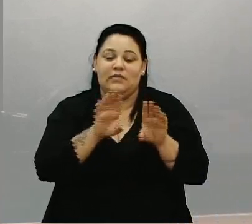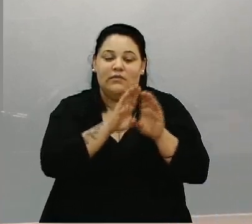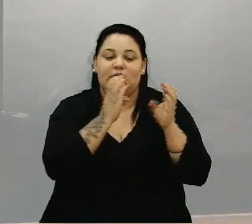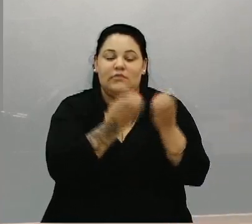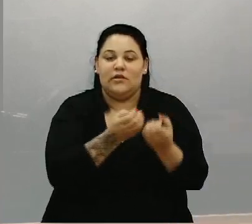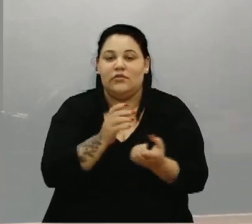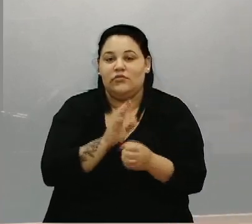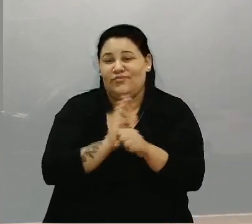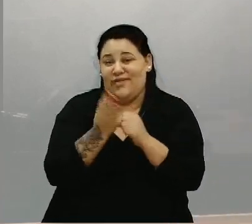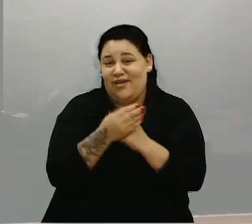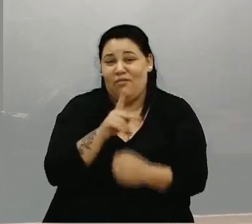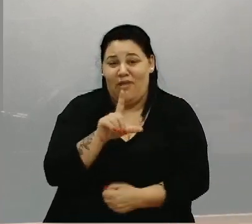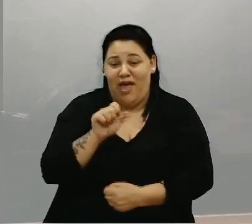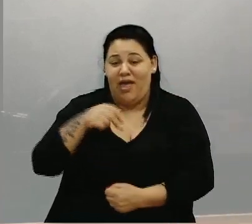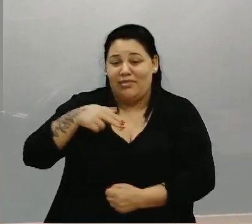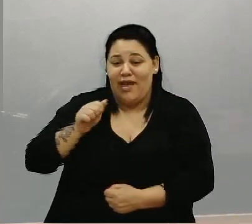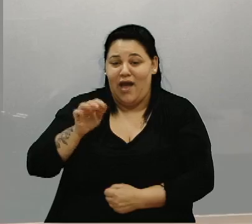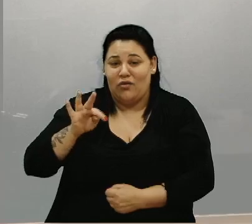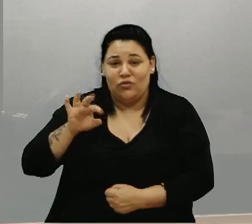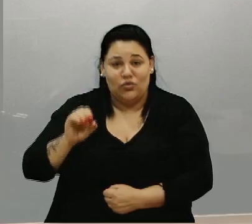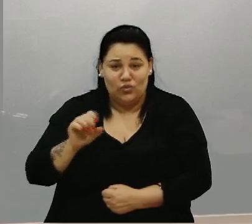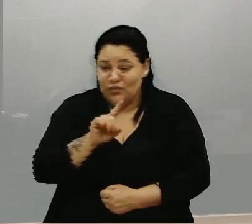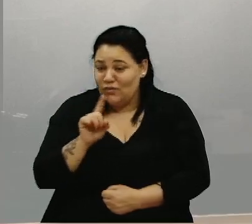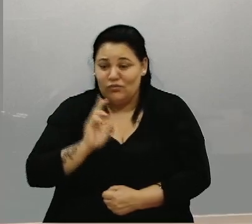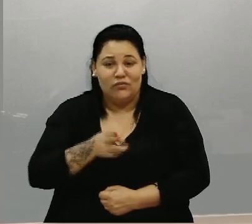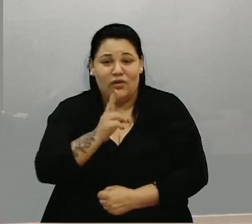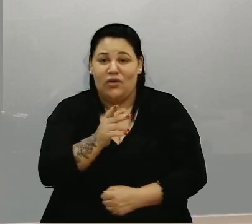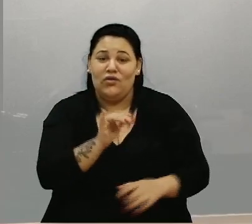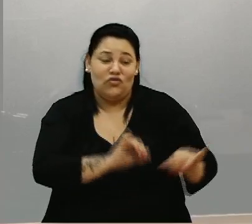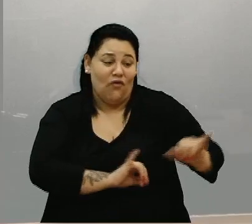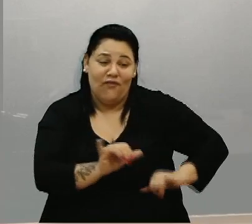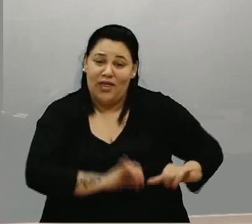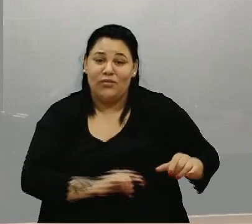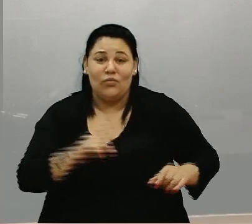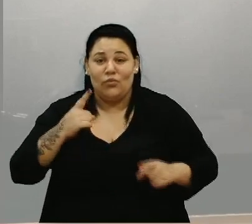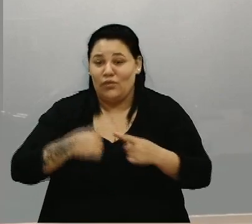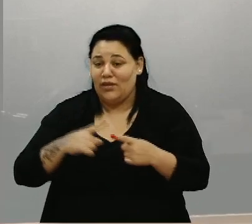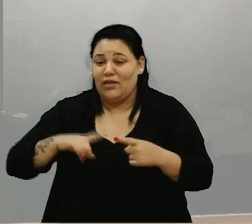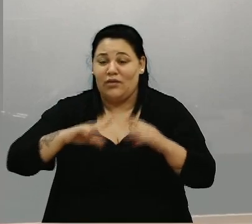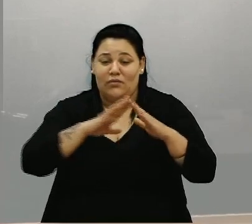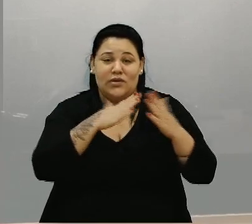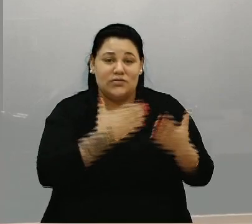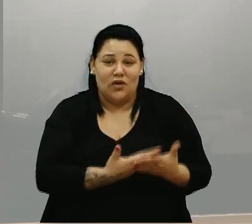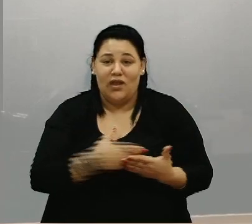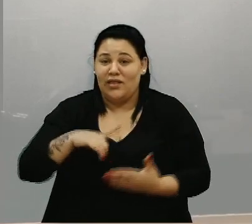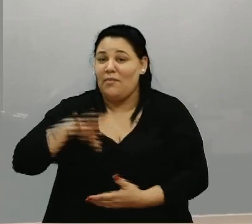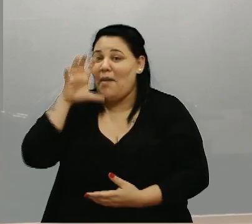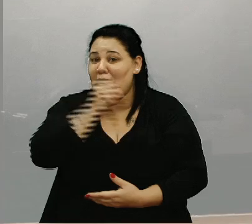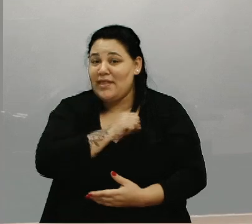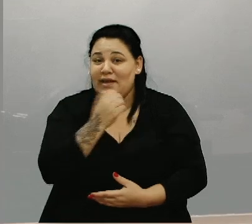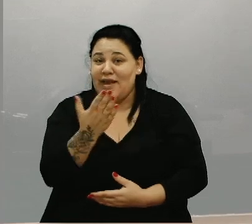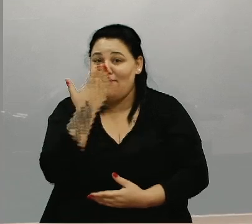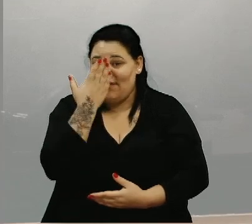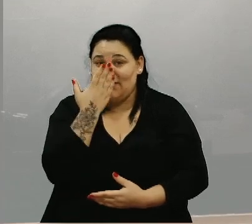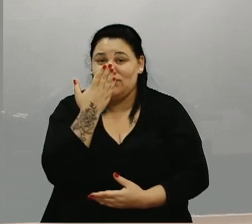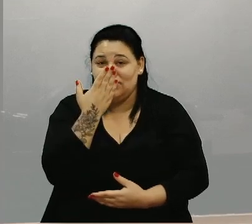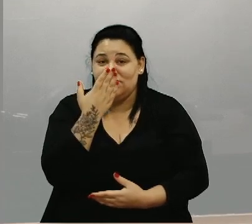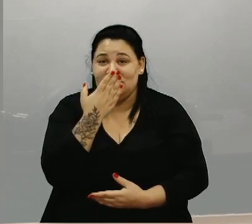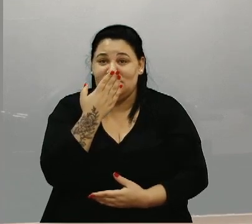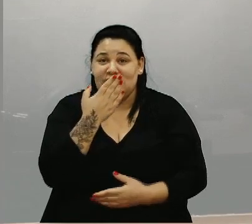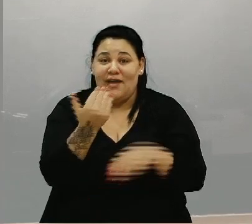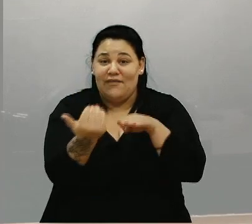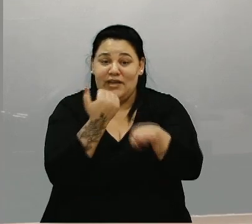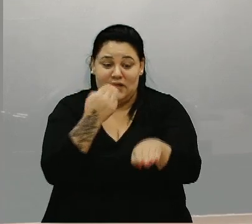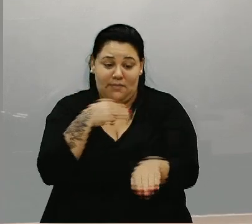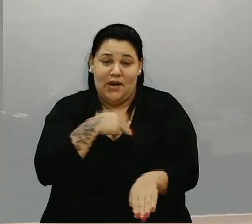Planalto não siga sofrendo. Tem uma escolinha de educação infantil, tem uma padaria ali na frente, na Avenida Marco Polo, e a situação